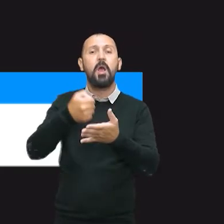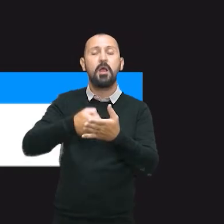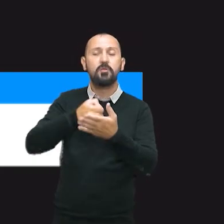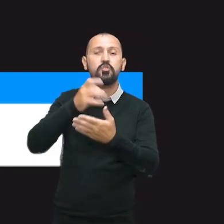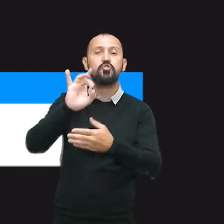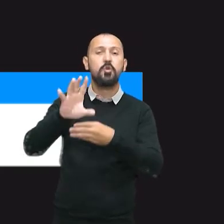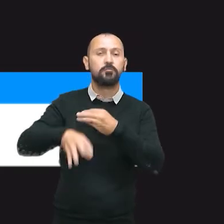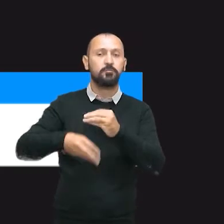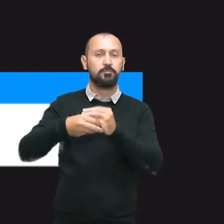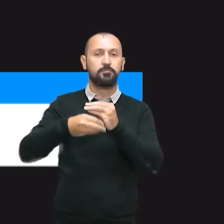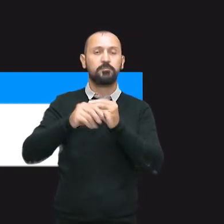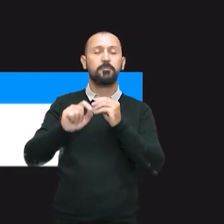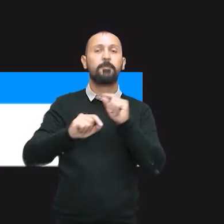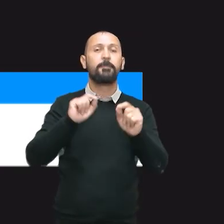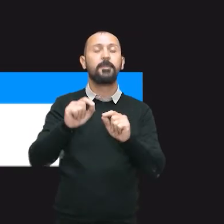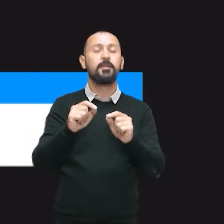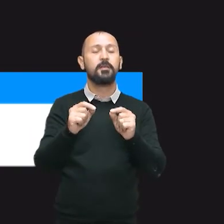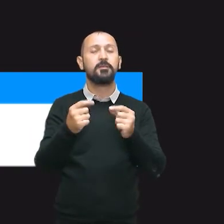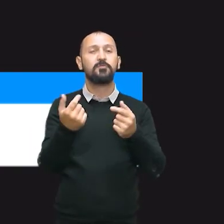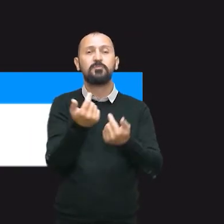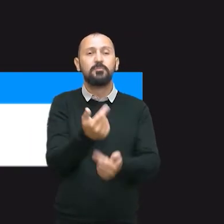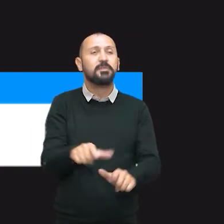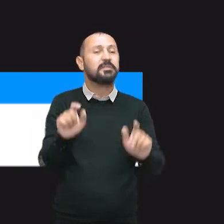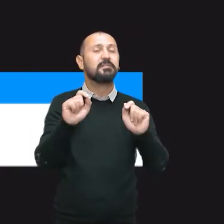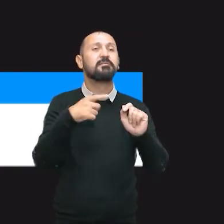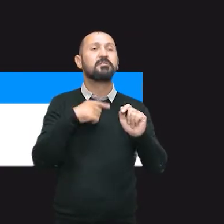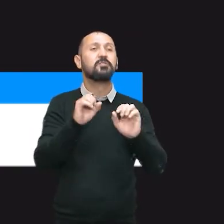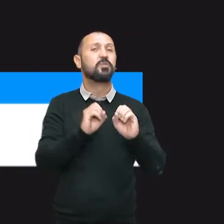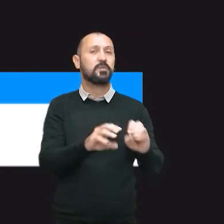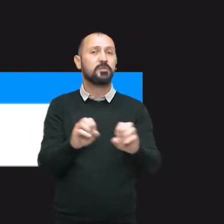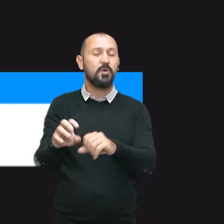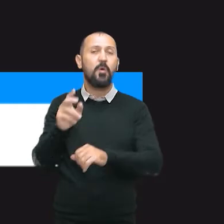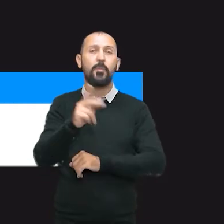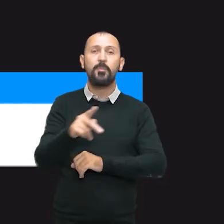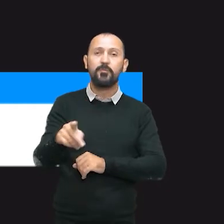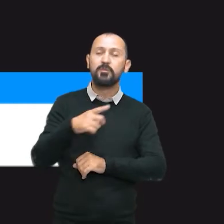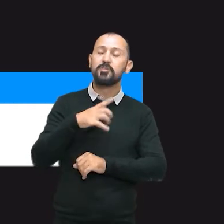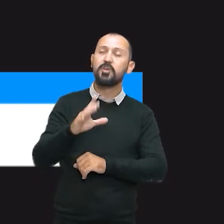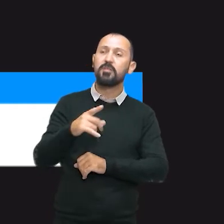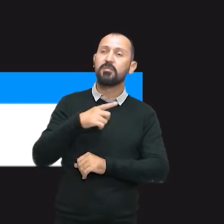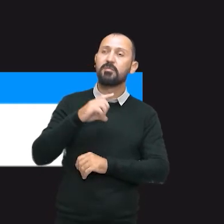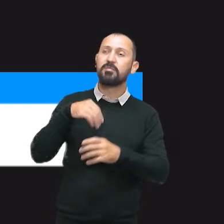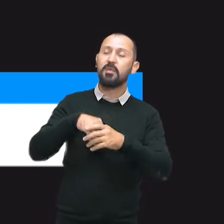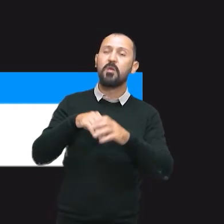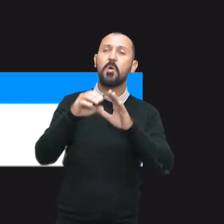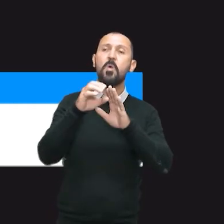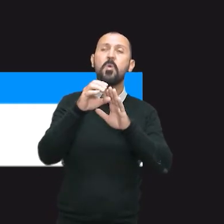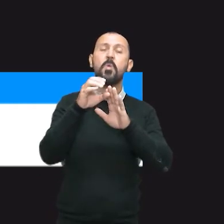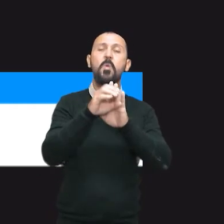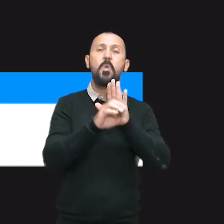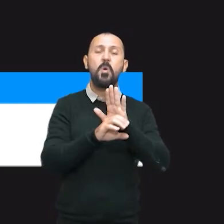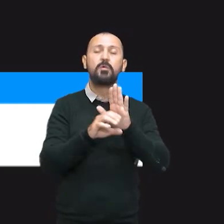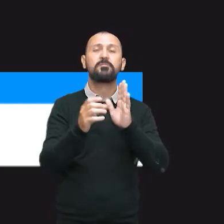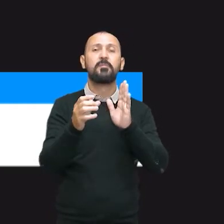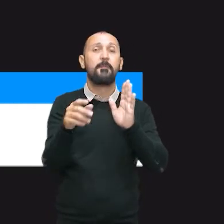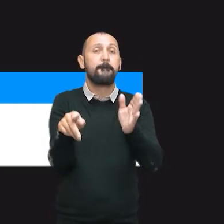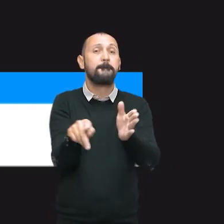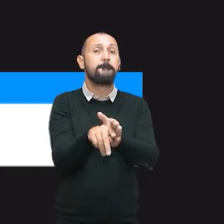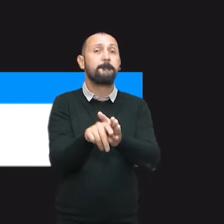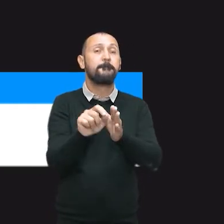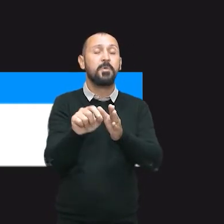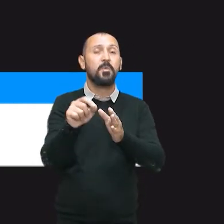projeto visam somar e tirar o receio de outros educadores, professores que tinham sobre o